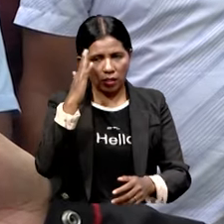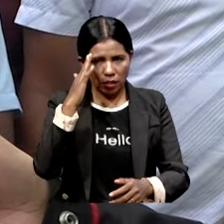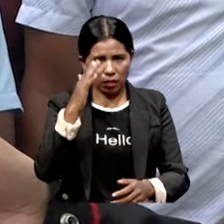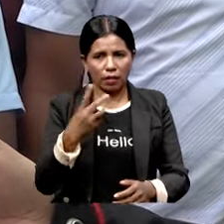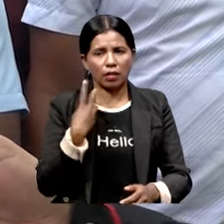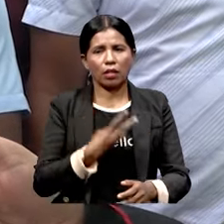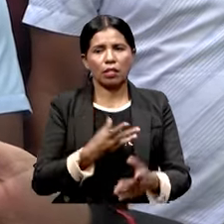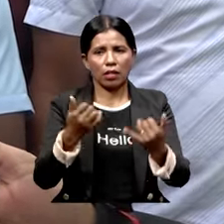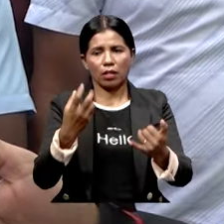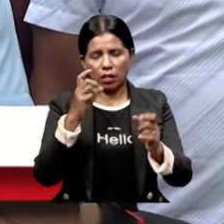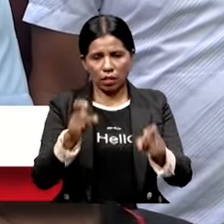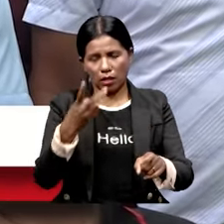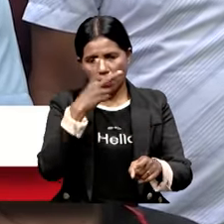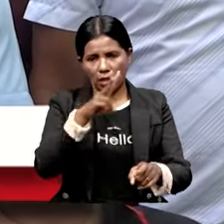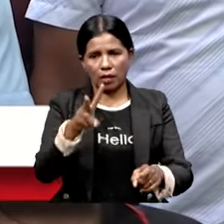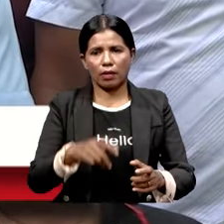E agora tem que ser a